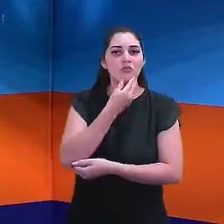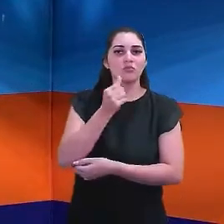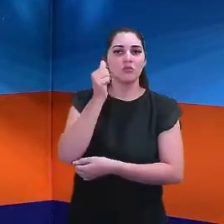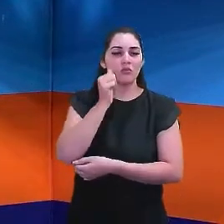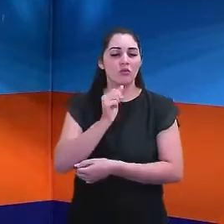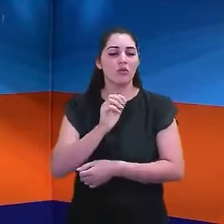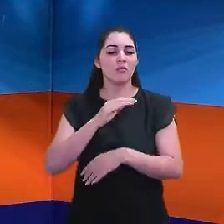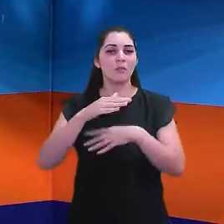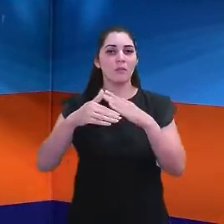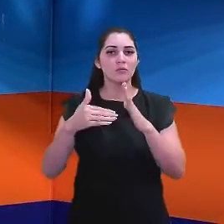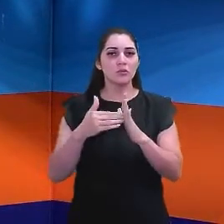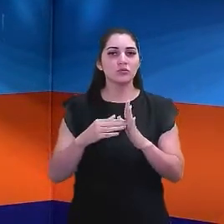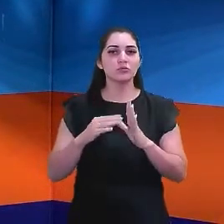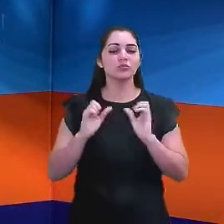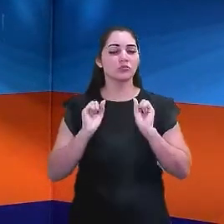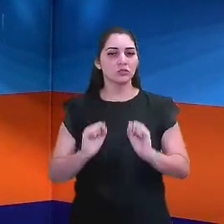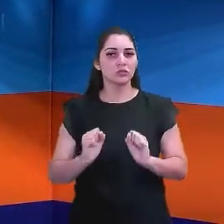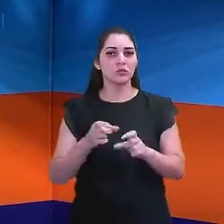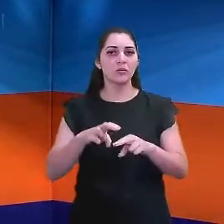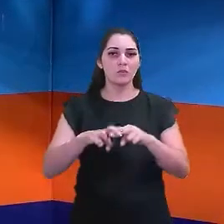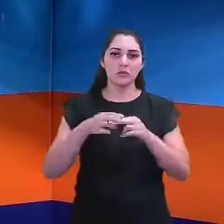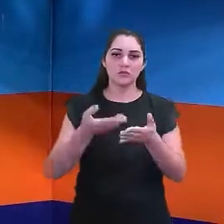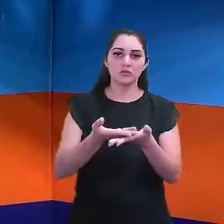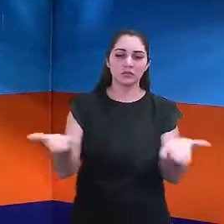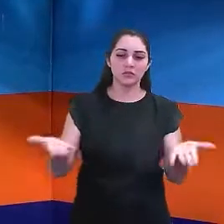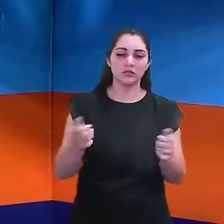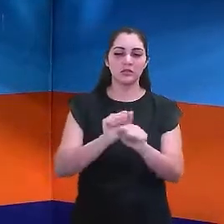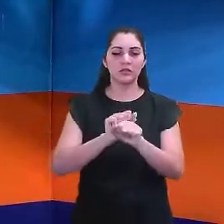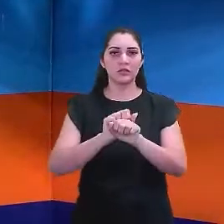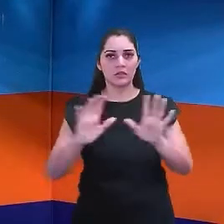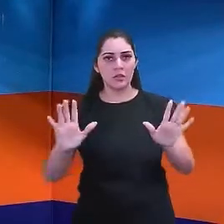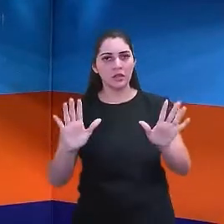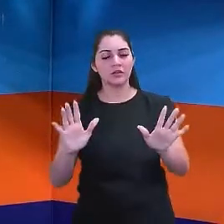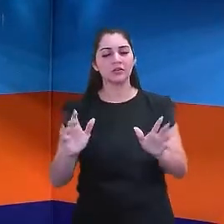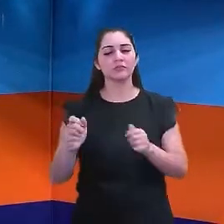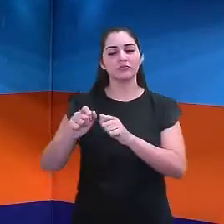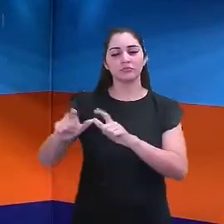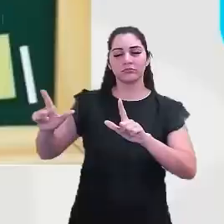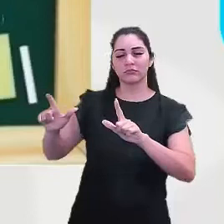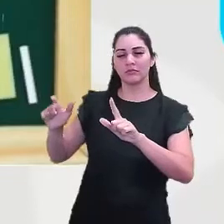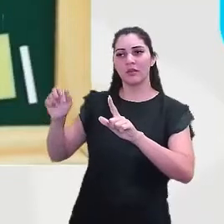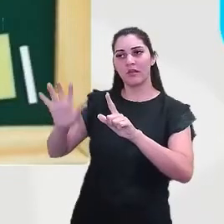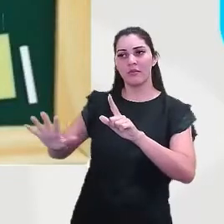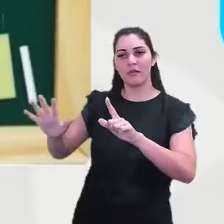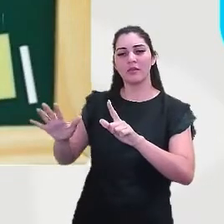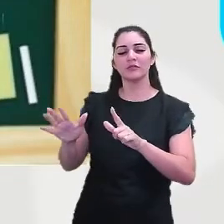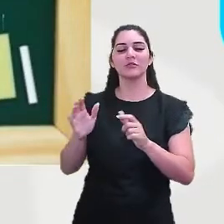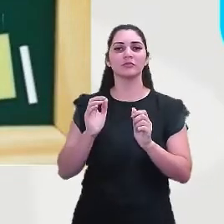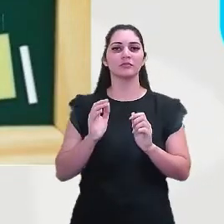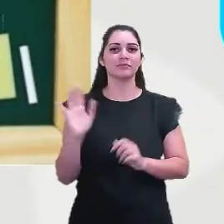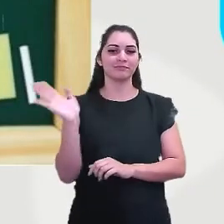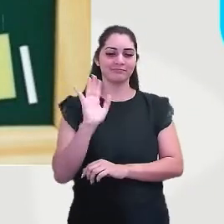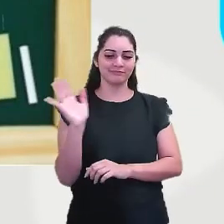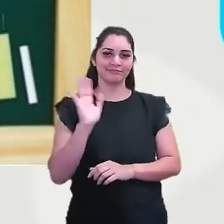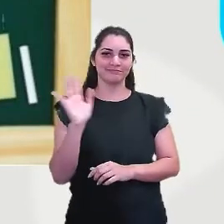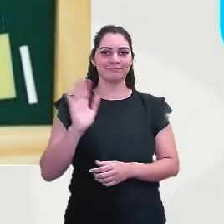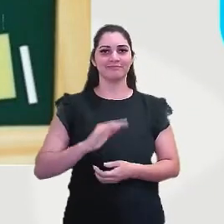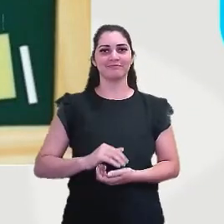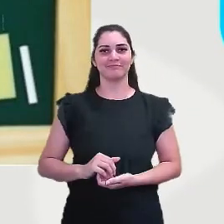causa de você. E, claro, eu não poderia deixar de pedir para a produção, abre essa imagem aí, por favor, produção. Fui!